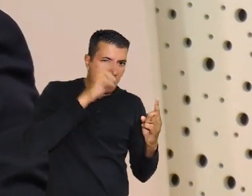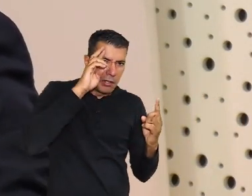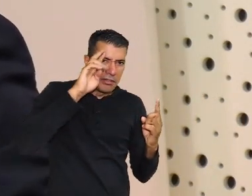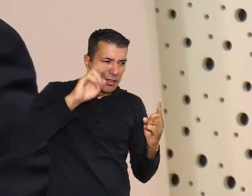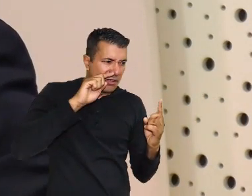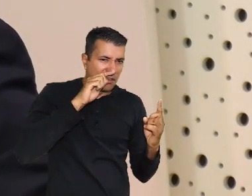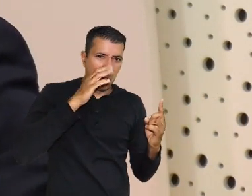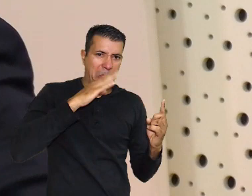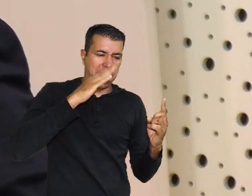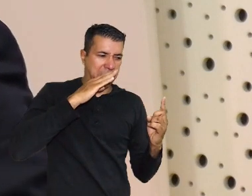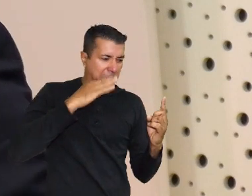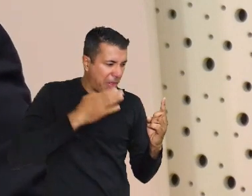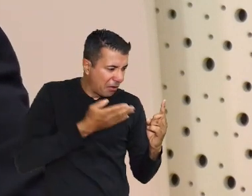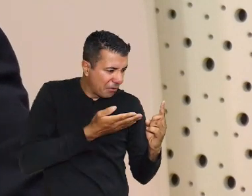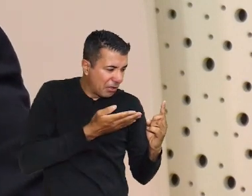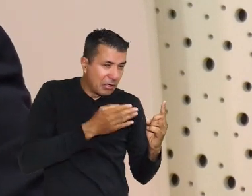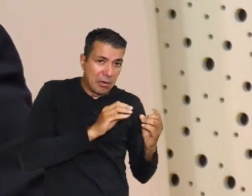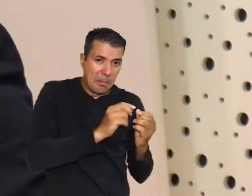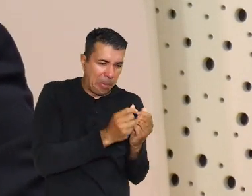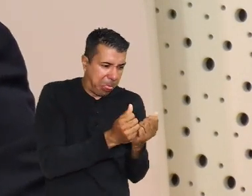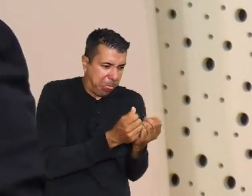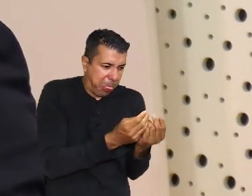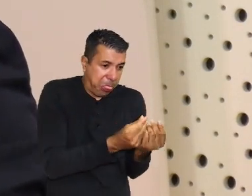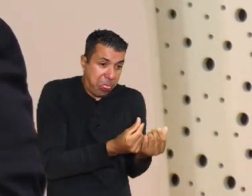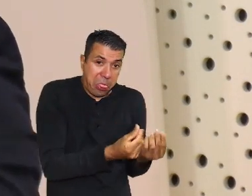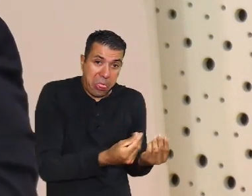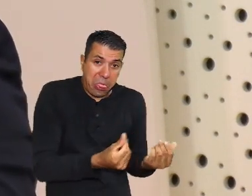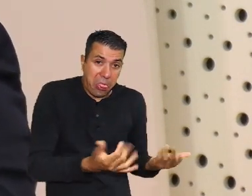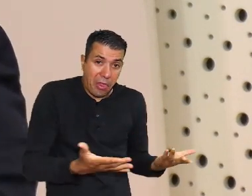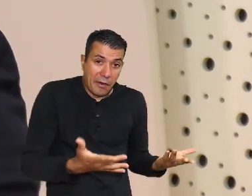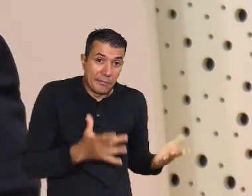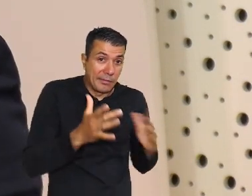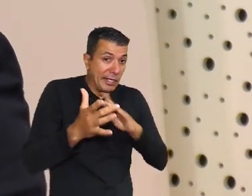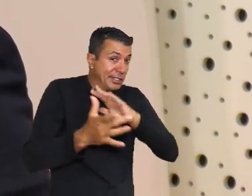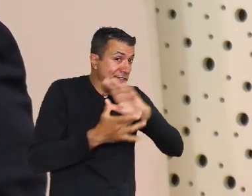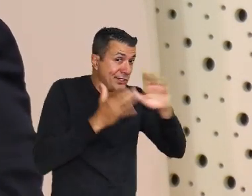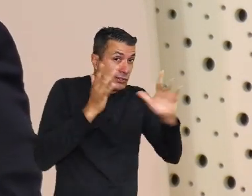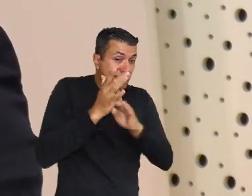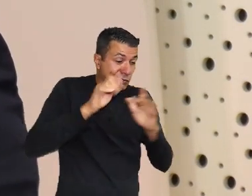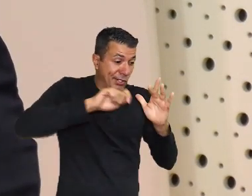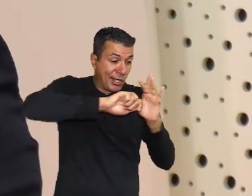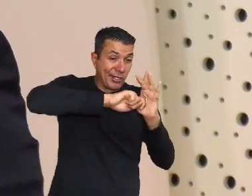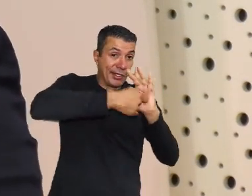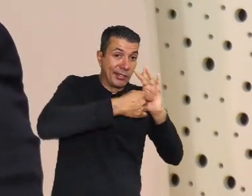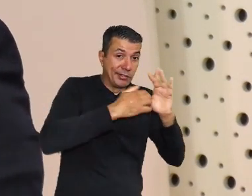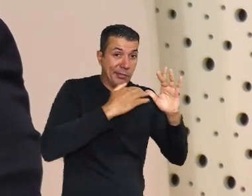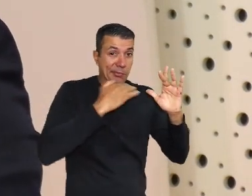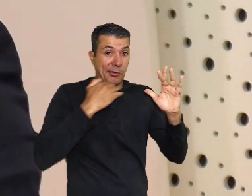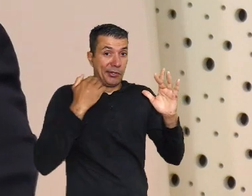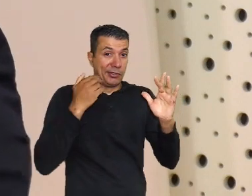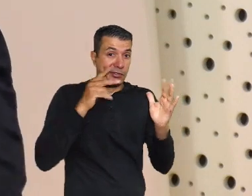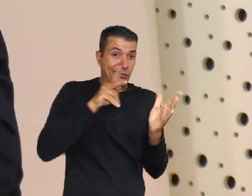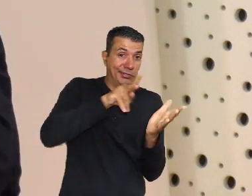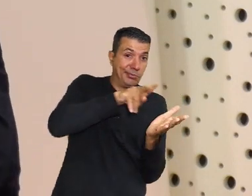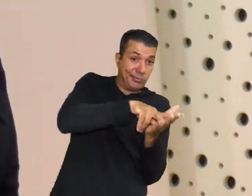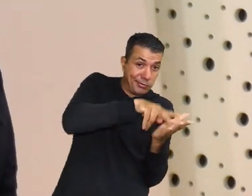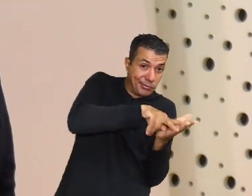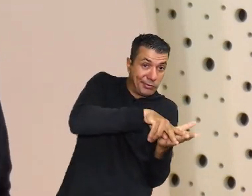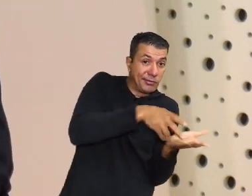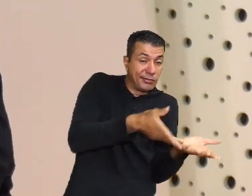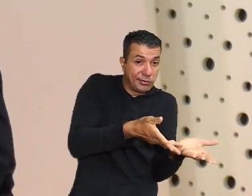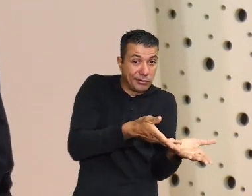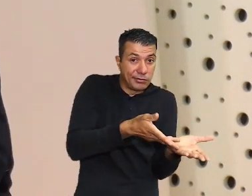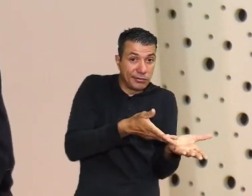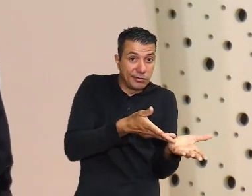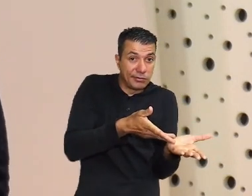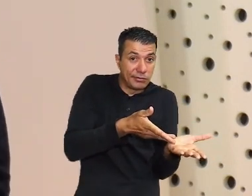já está fedendo, está em decomposição. Mas Jesus tem a chave da morte, da sepultura, e ele